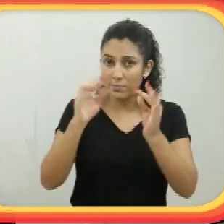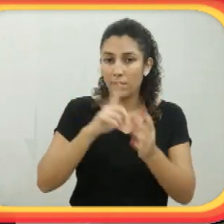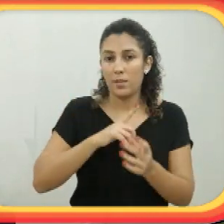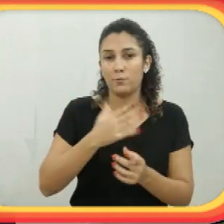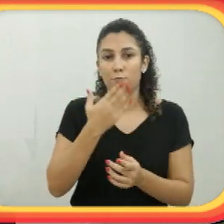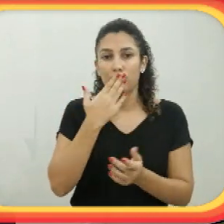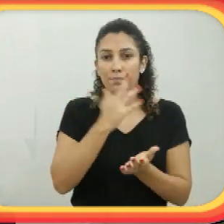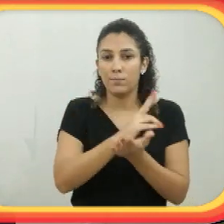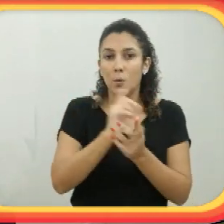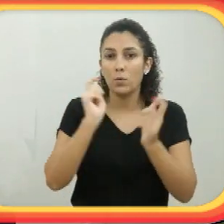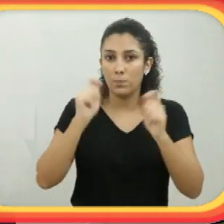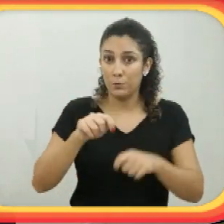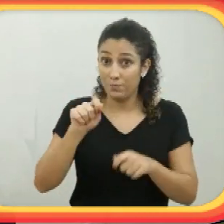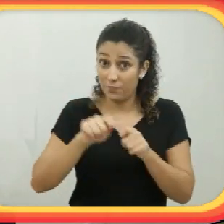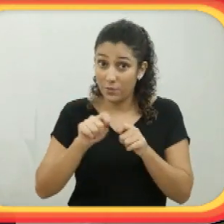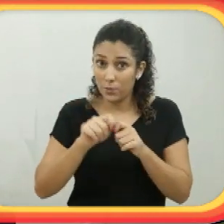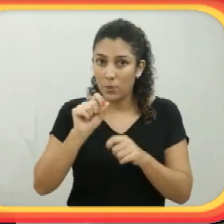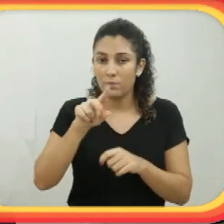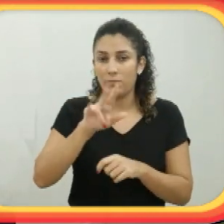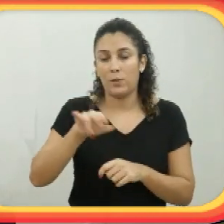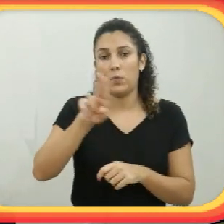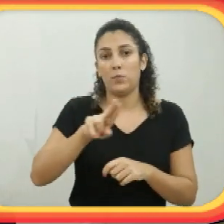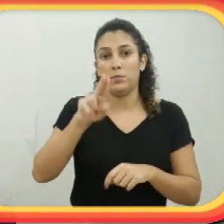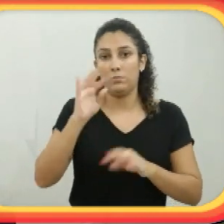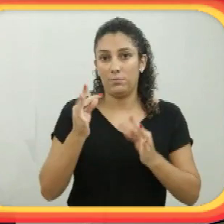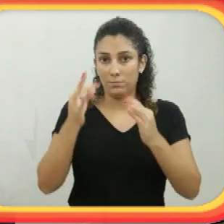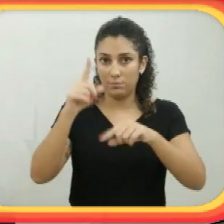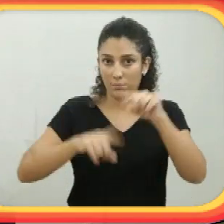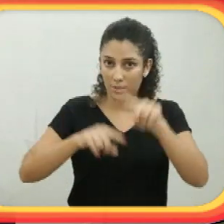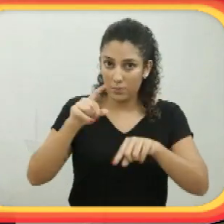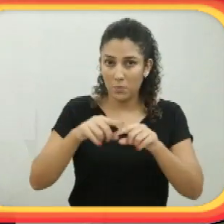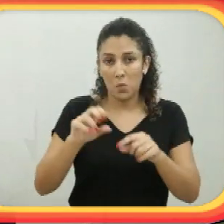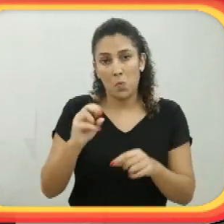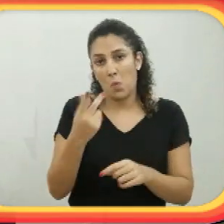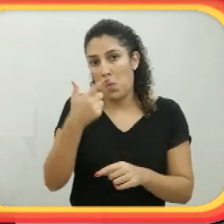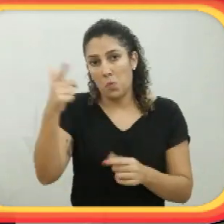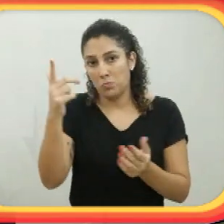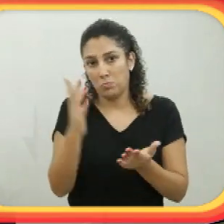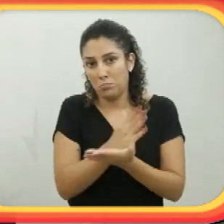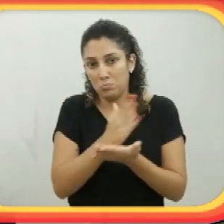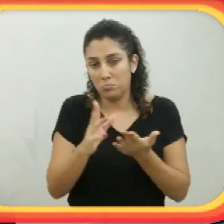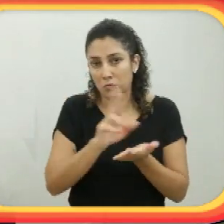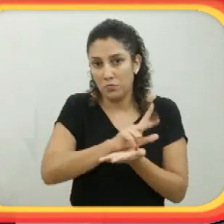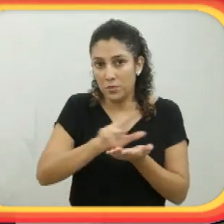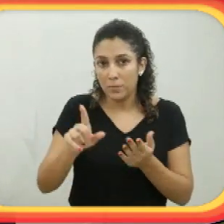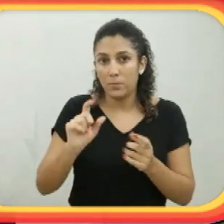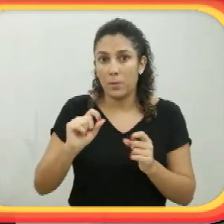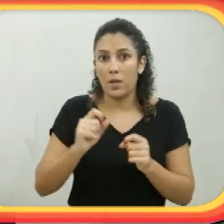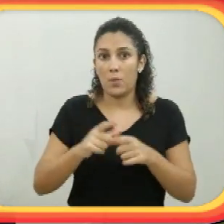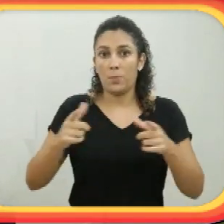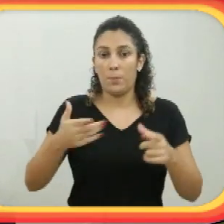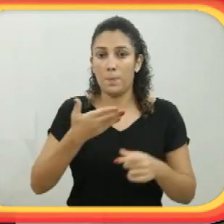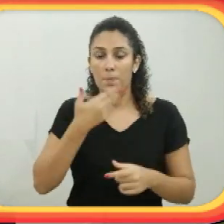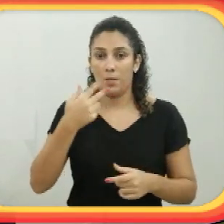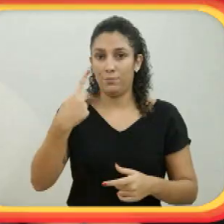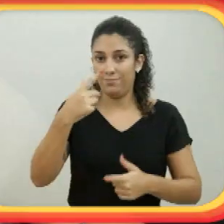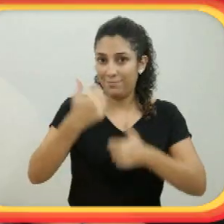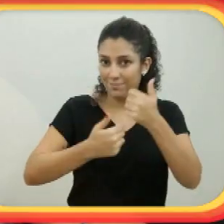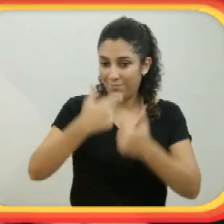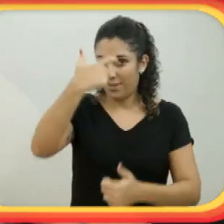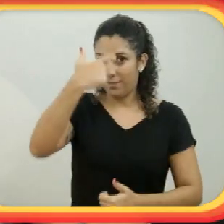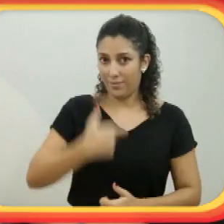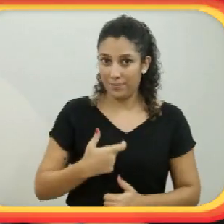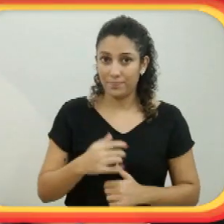onde você vai usar uma tecnologia de material ou algum tipo de design diferente para aumentar excessivamente a performance do atleta.